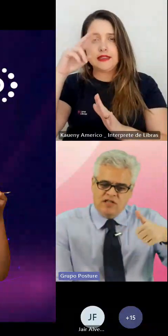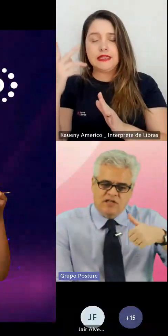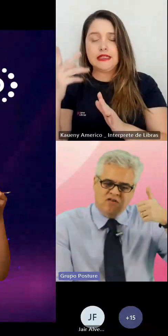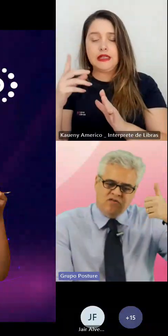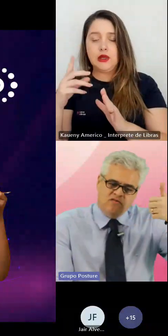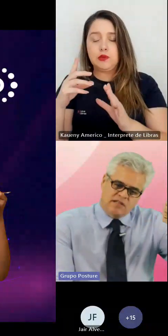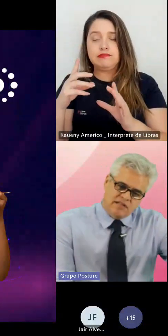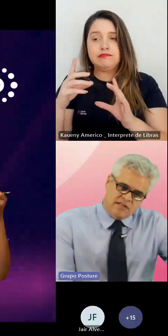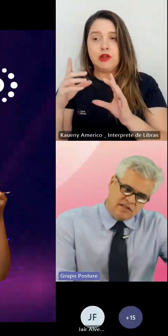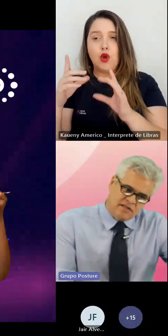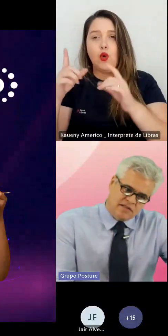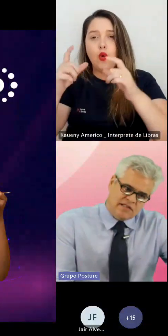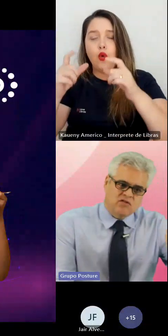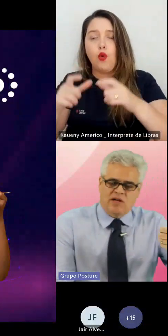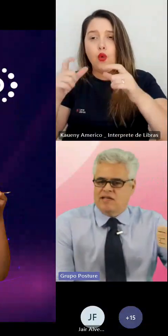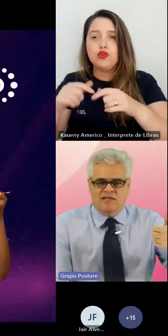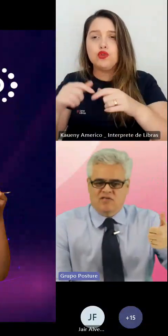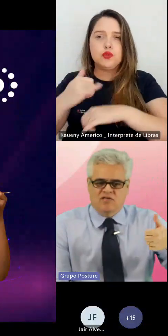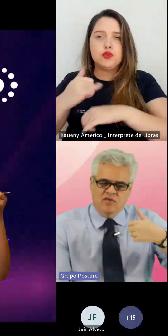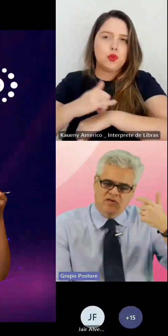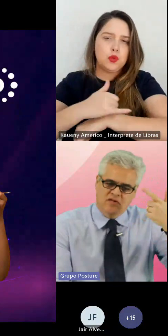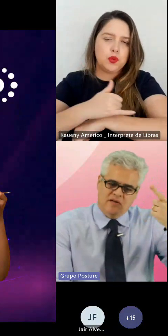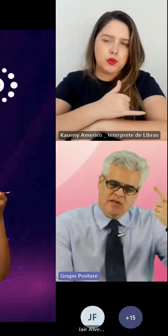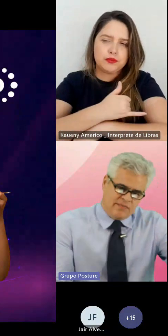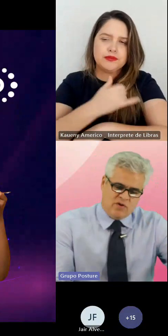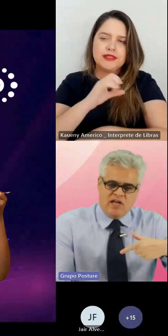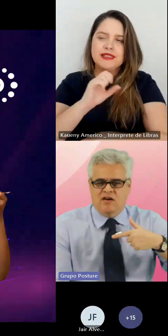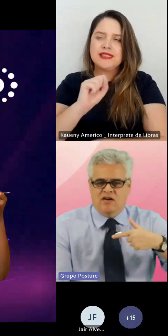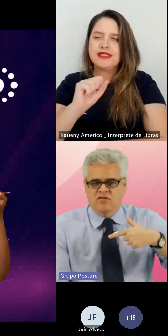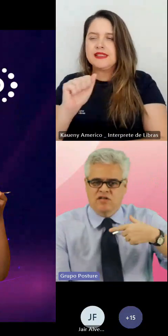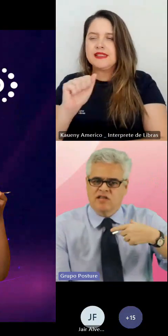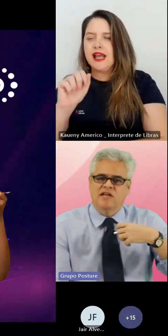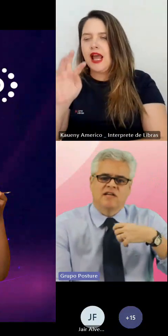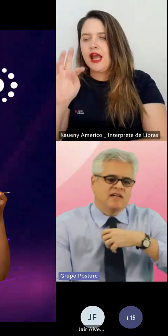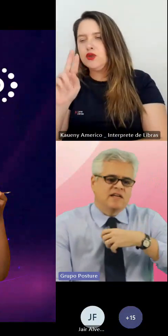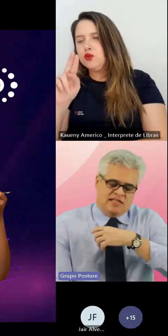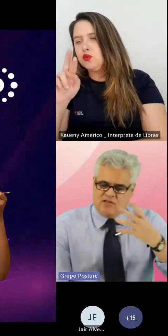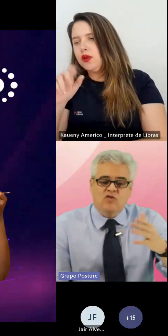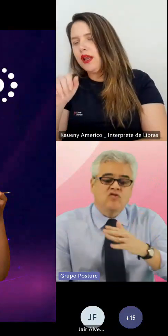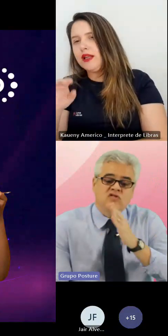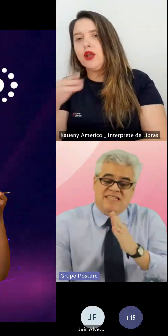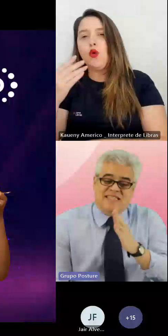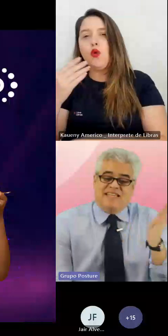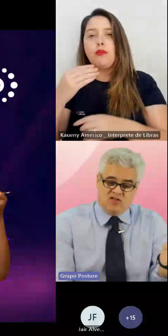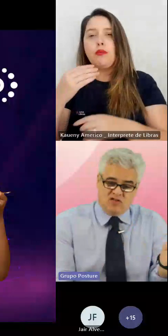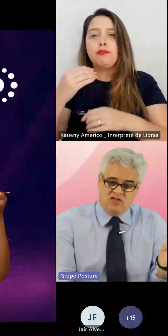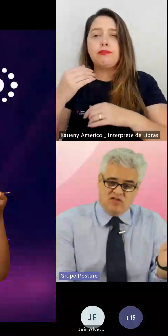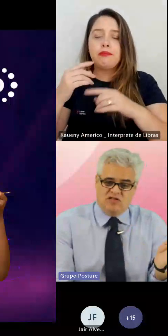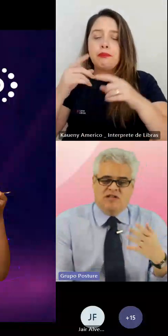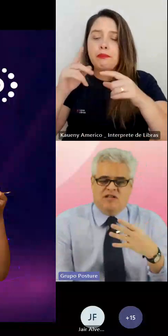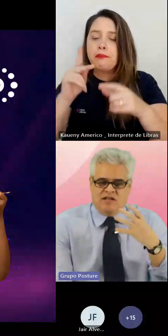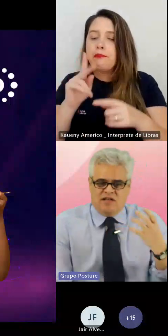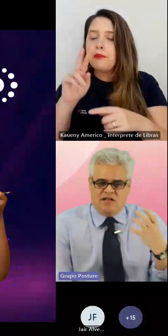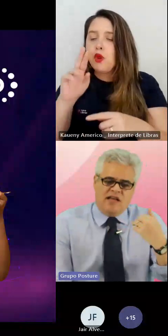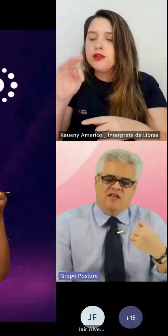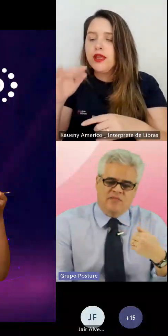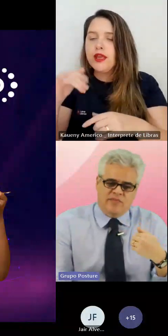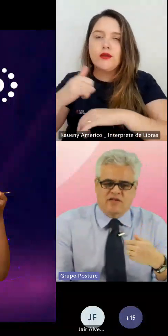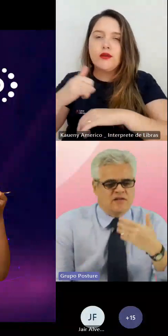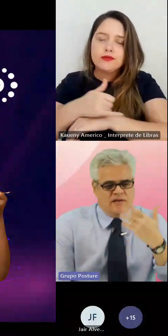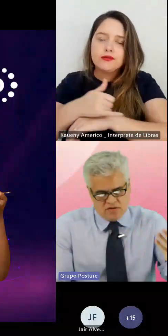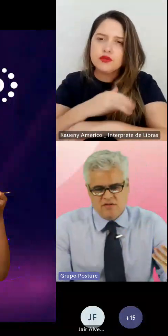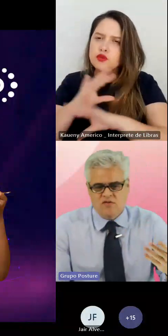aonde gorduras saturadas não são boas, a proteína gorda, todos os excessos que entram